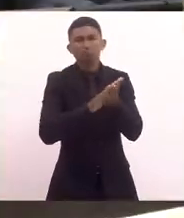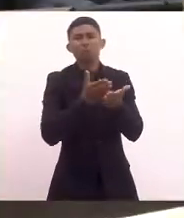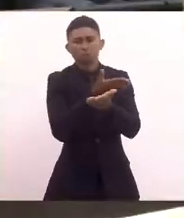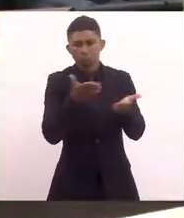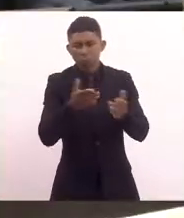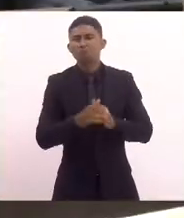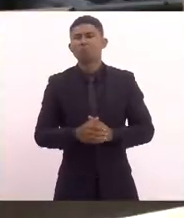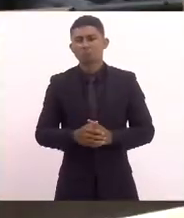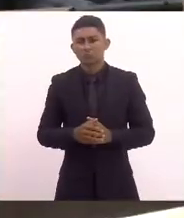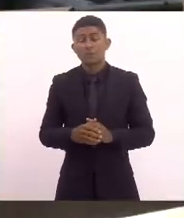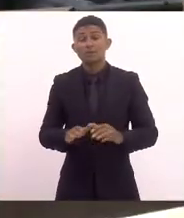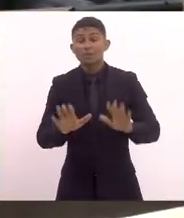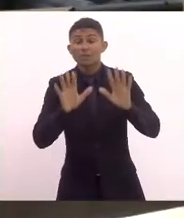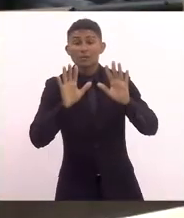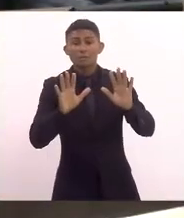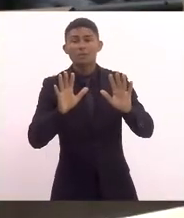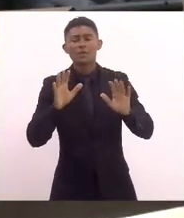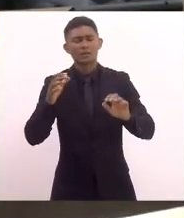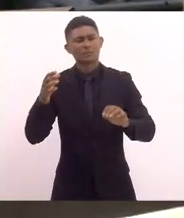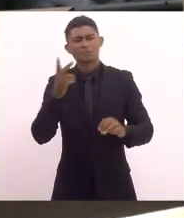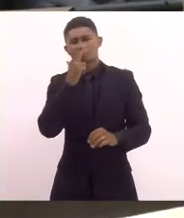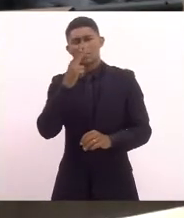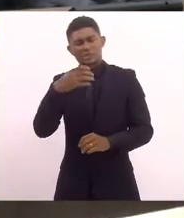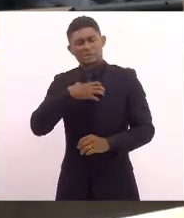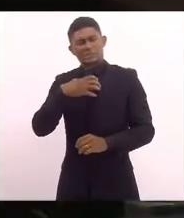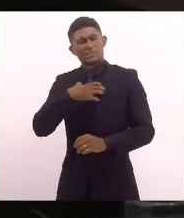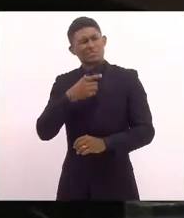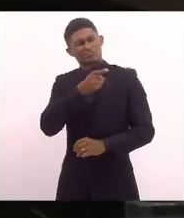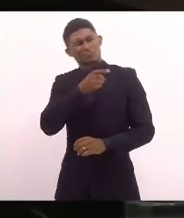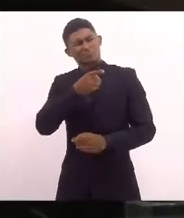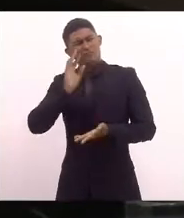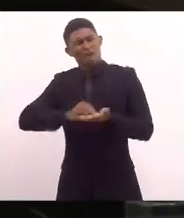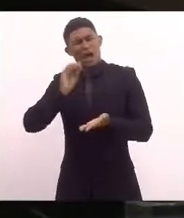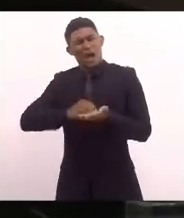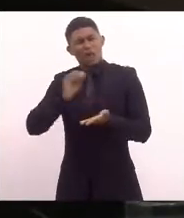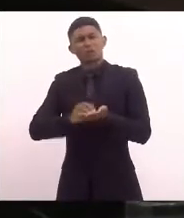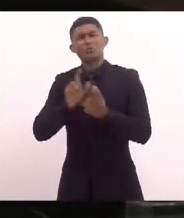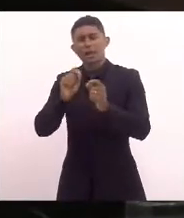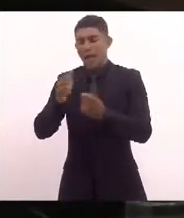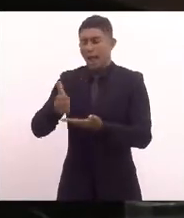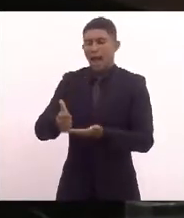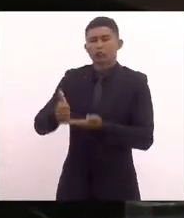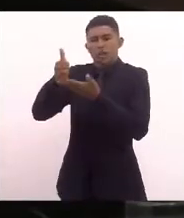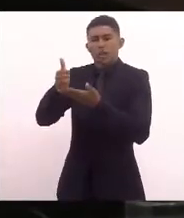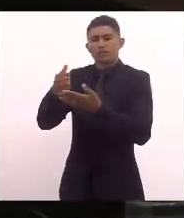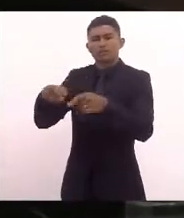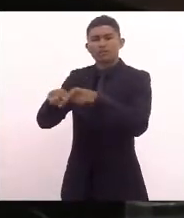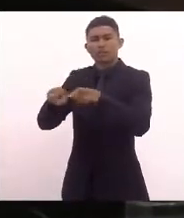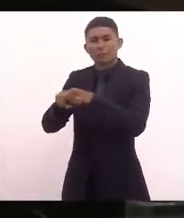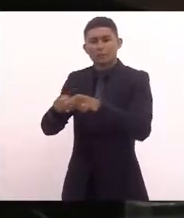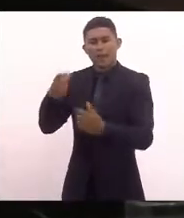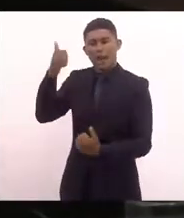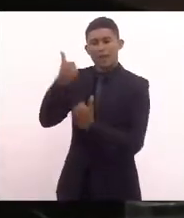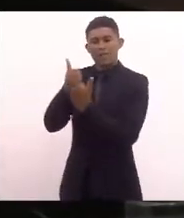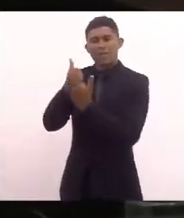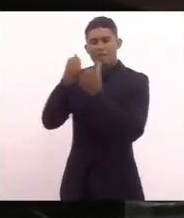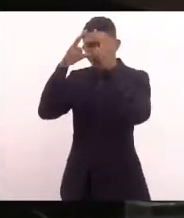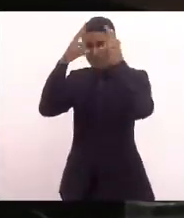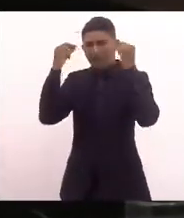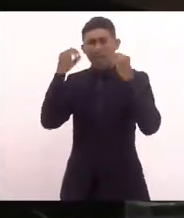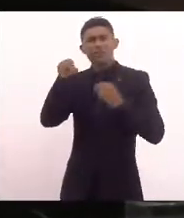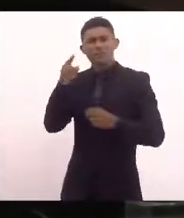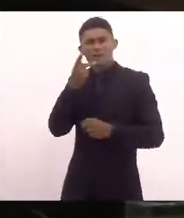BEM, mas eu sinto falta dessa fala com os auxiliares e técnicos enfermagem. A mídia só fala dos